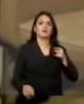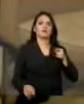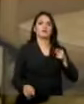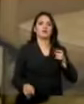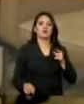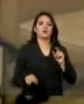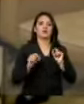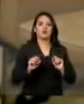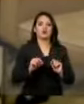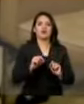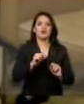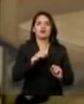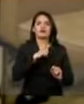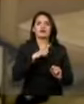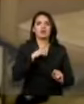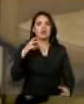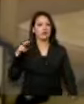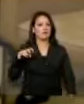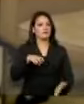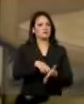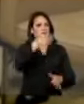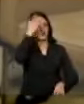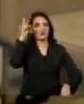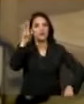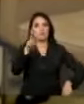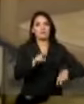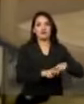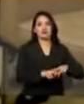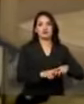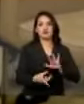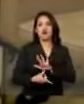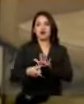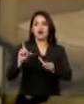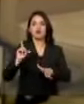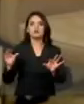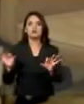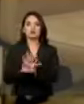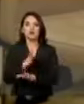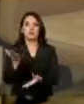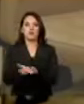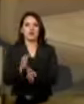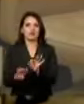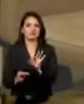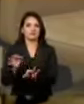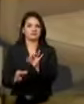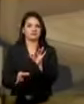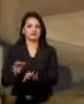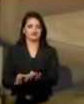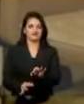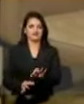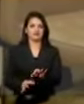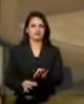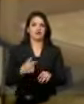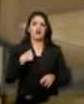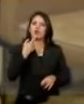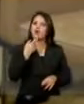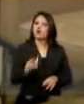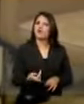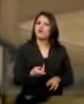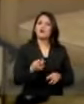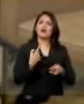da pena do trânsito em julgado da sentença penal condenatória. Digo isso com base numa série de elementos